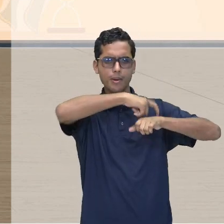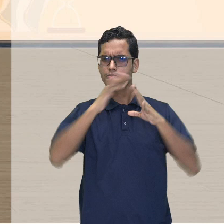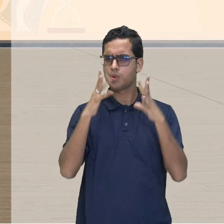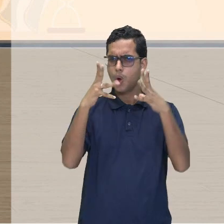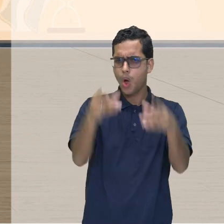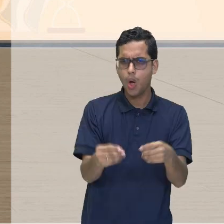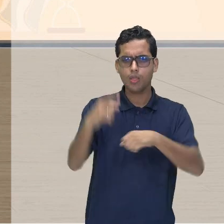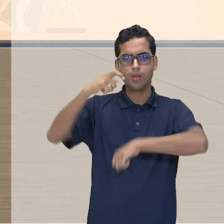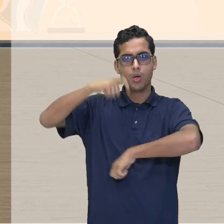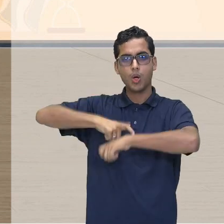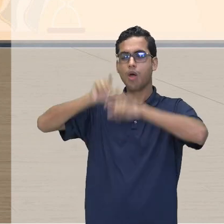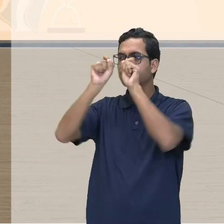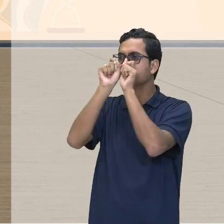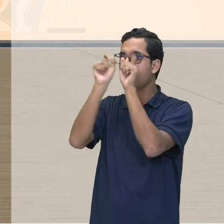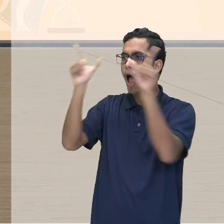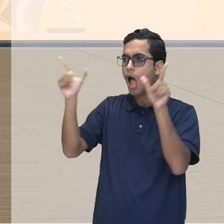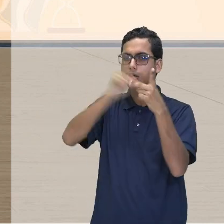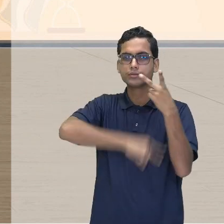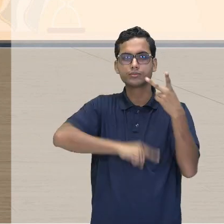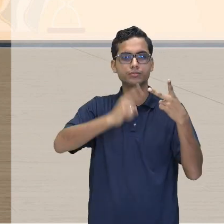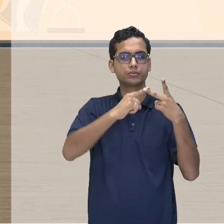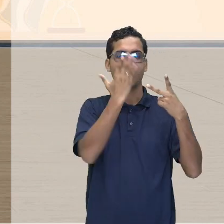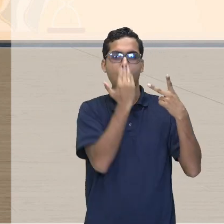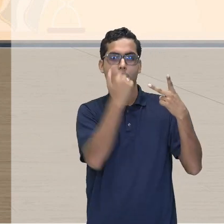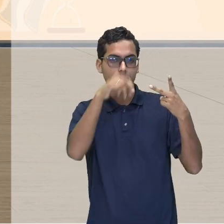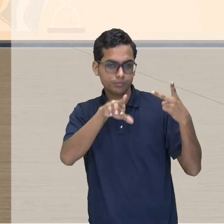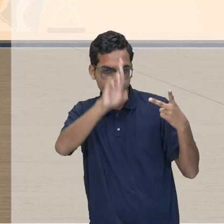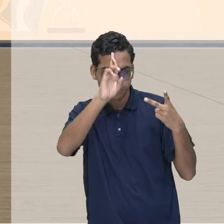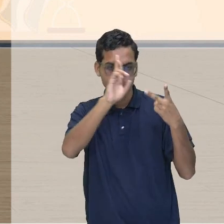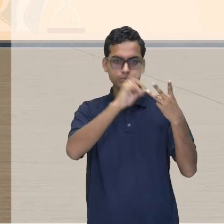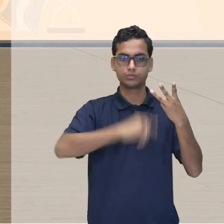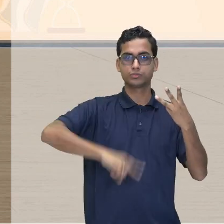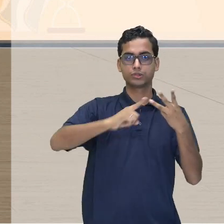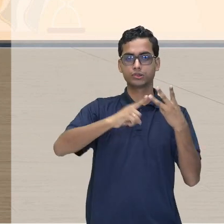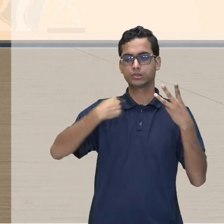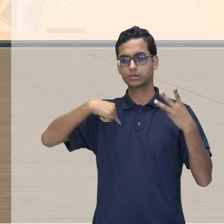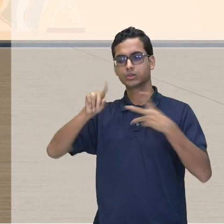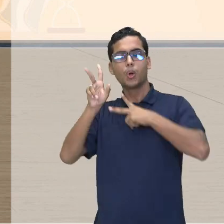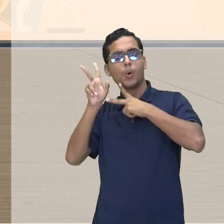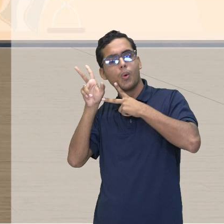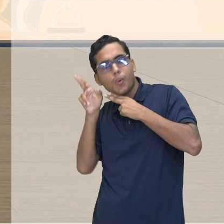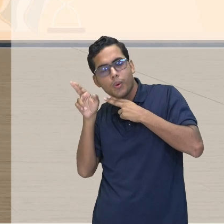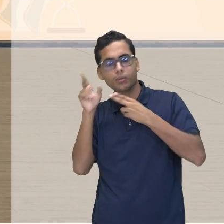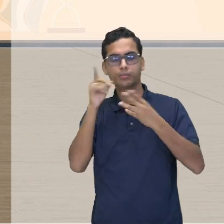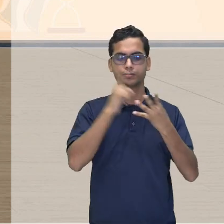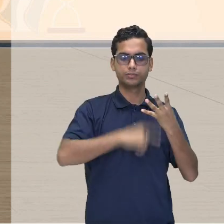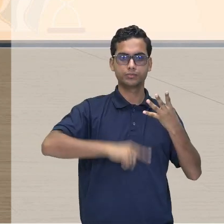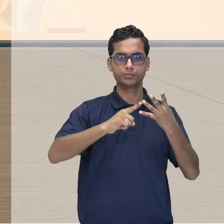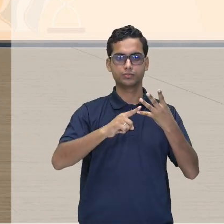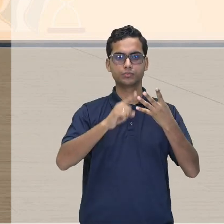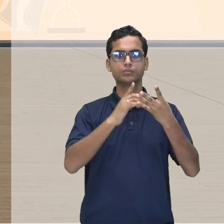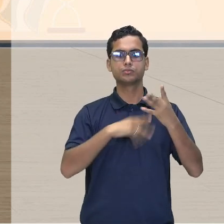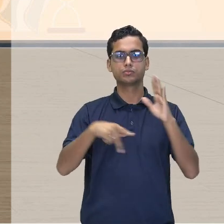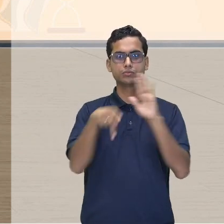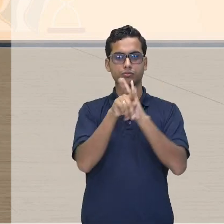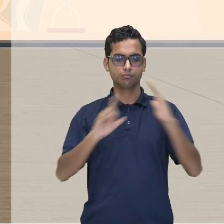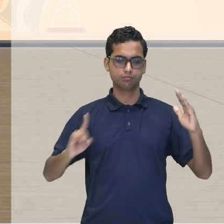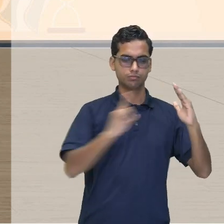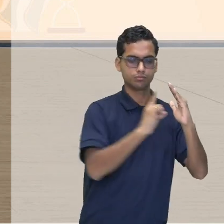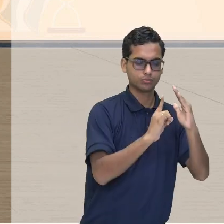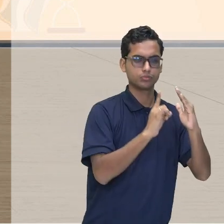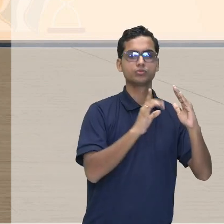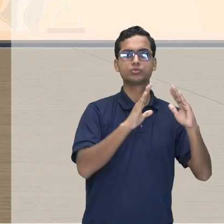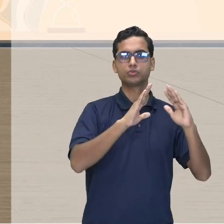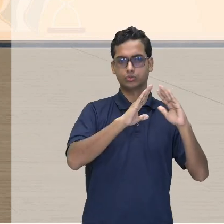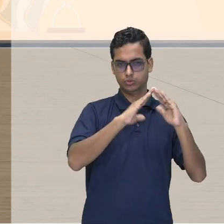para acordar, tem um horário para almoçar, tem um horário para ir descansar, tem um horário para chegar na escola, tem um horário para estudar, o